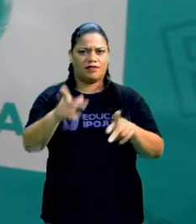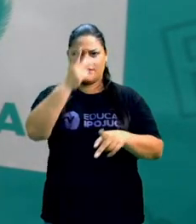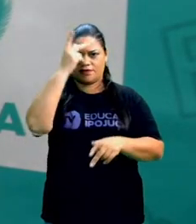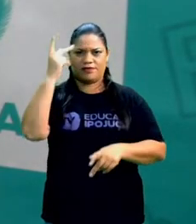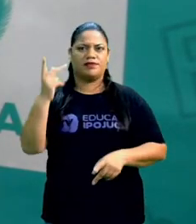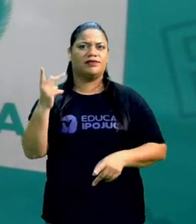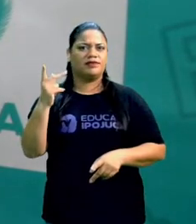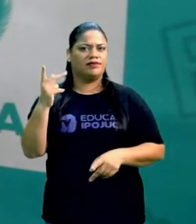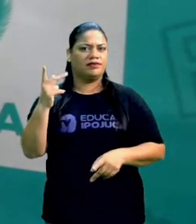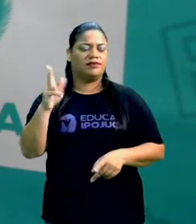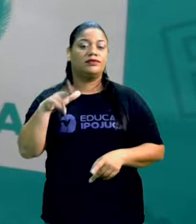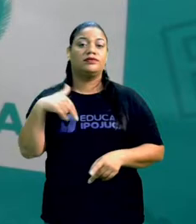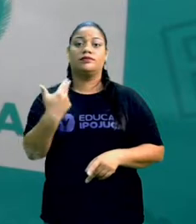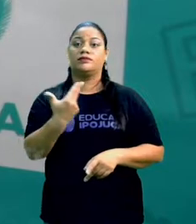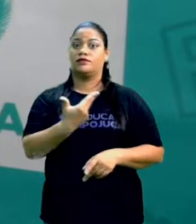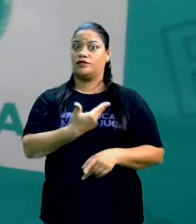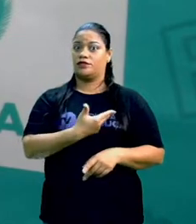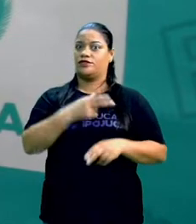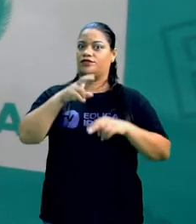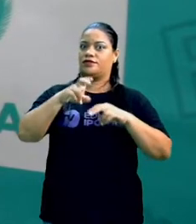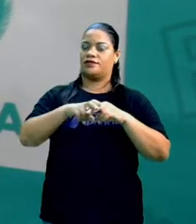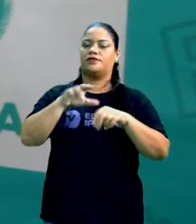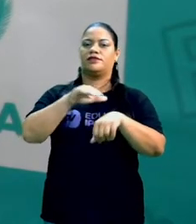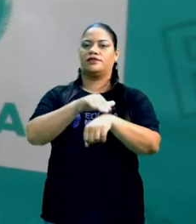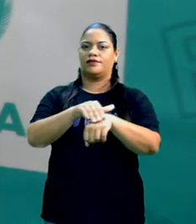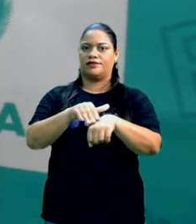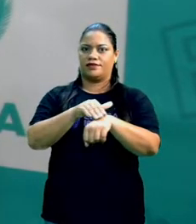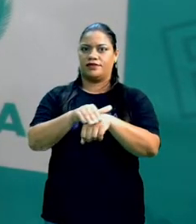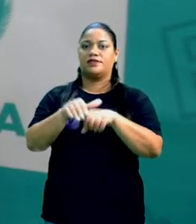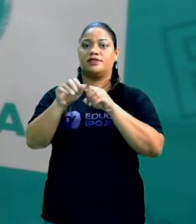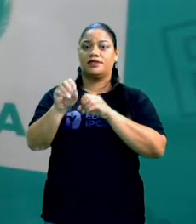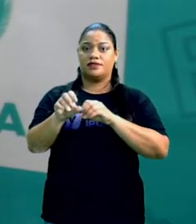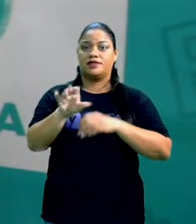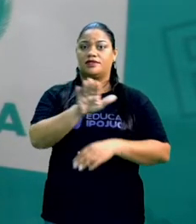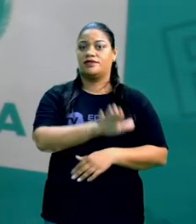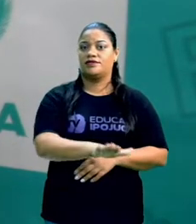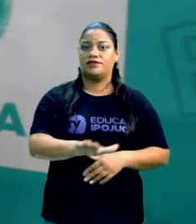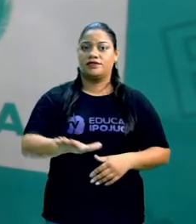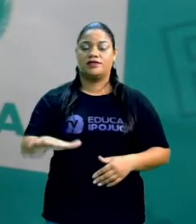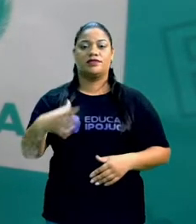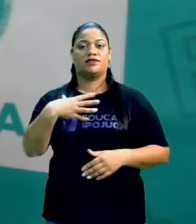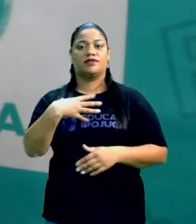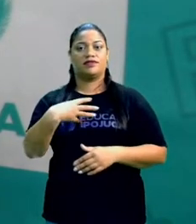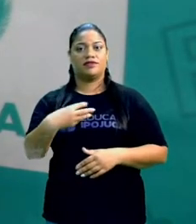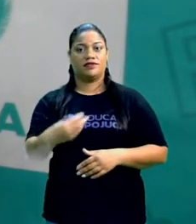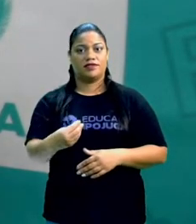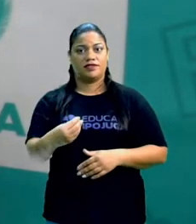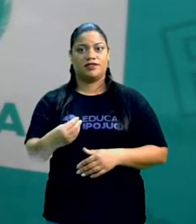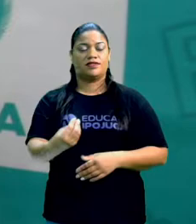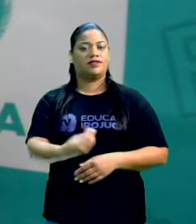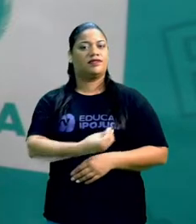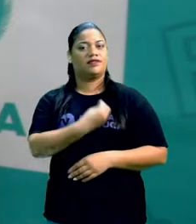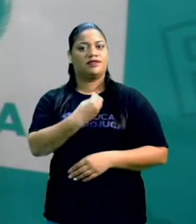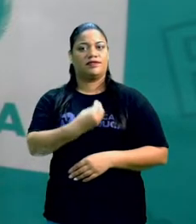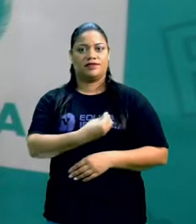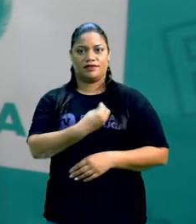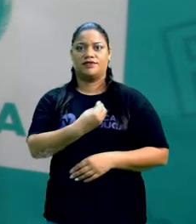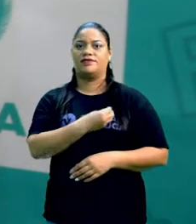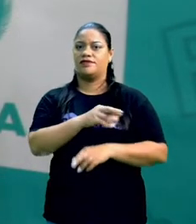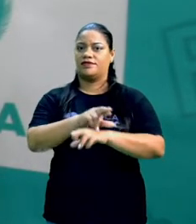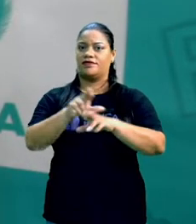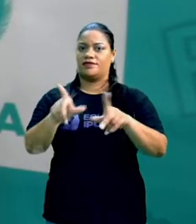pessoas. A gente tem que sentar e conversar e ensinar nossas crianças, nossos filhos a conviver